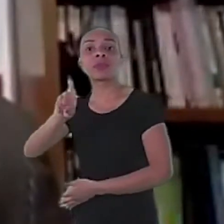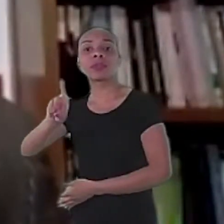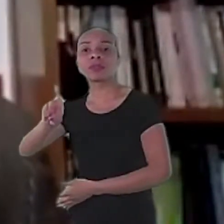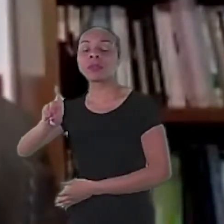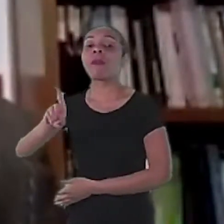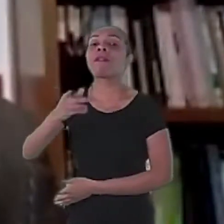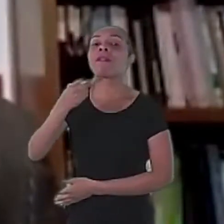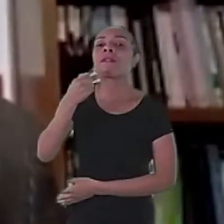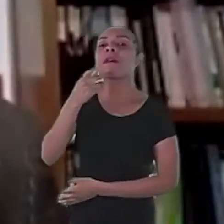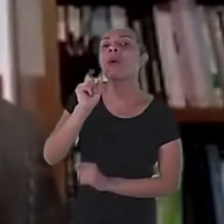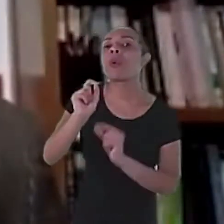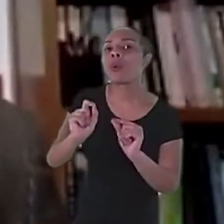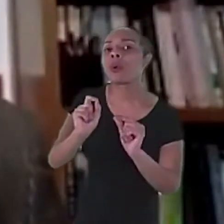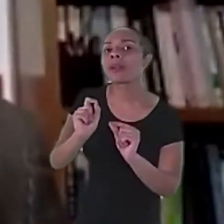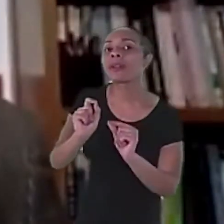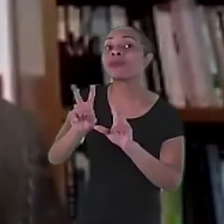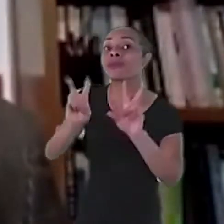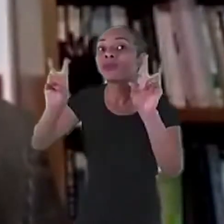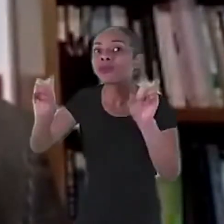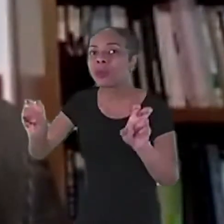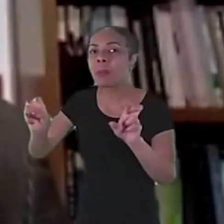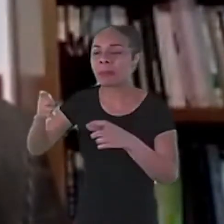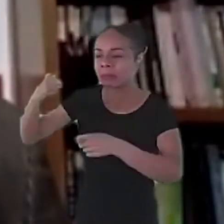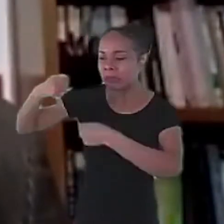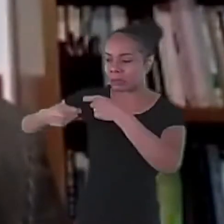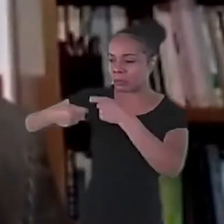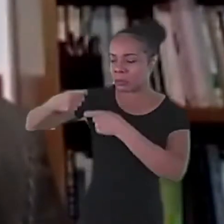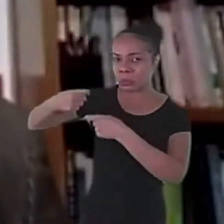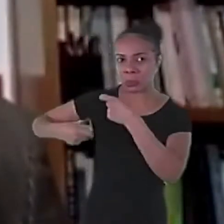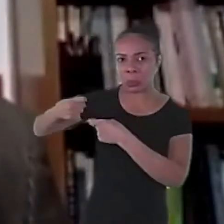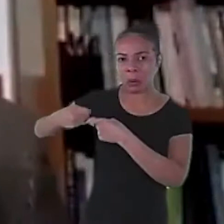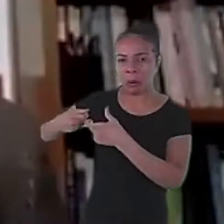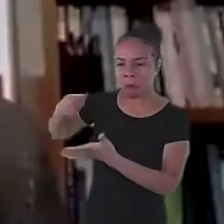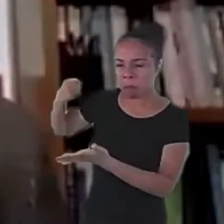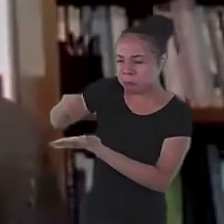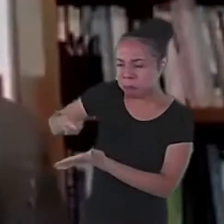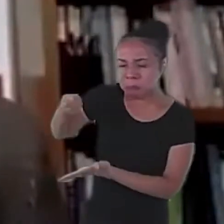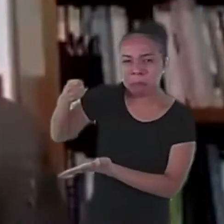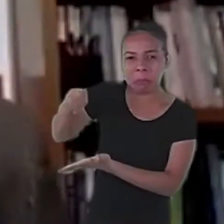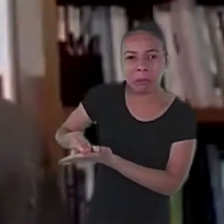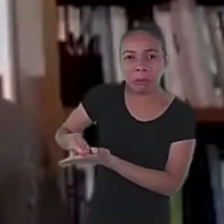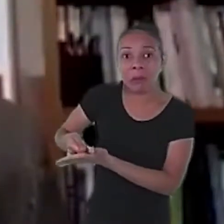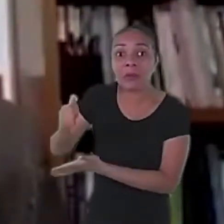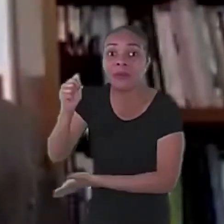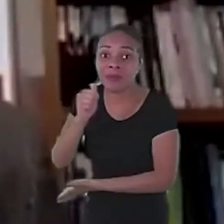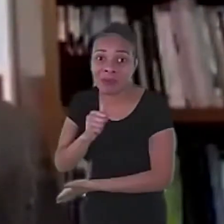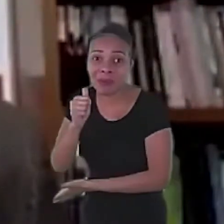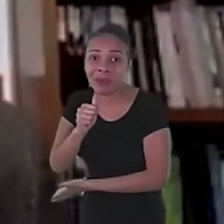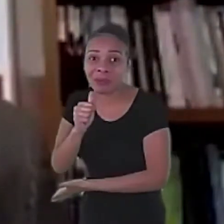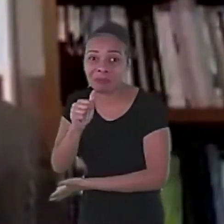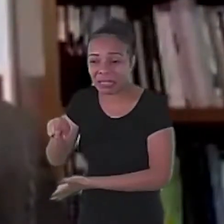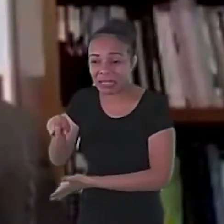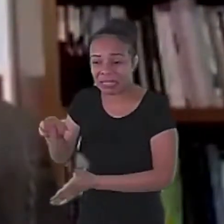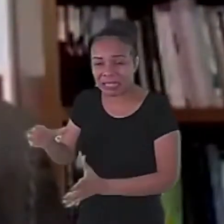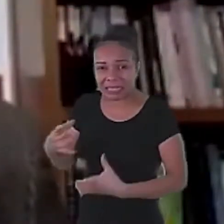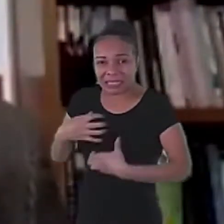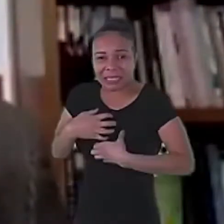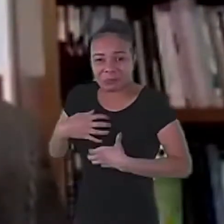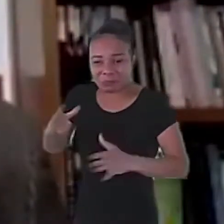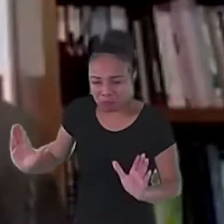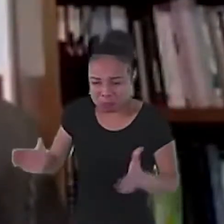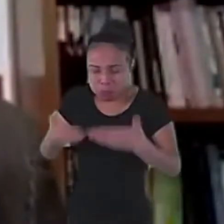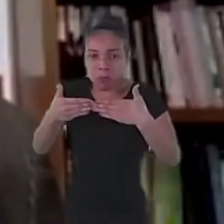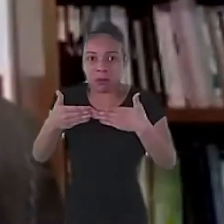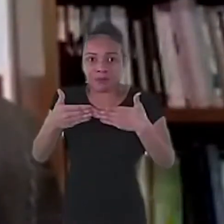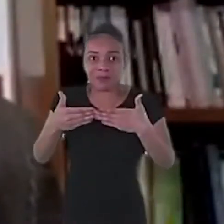a repressão sexual da mulher provoca uma inibição intelectual